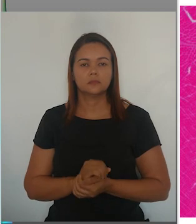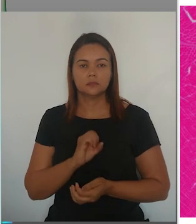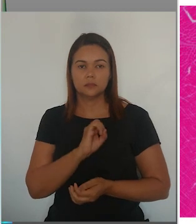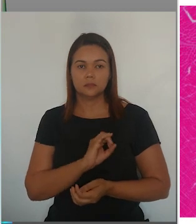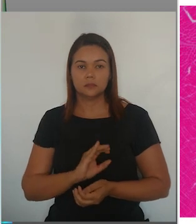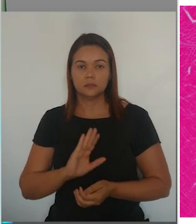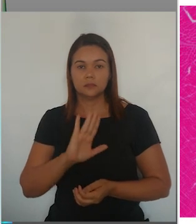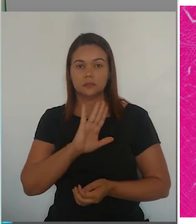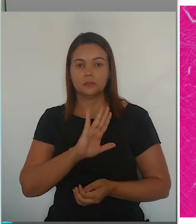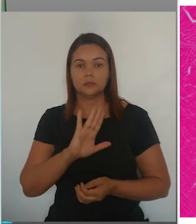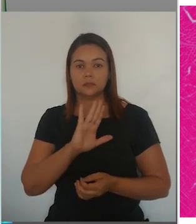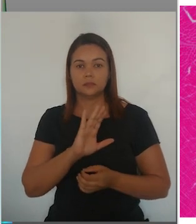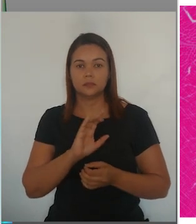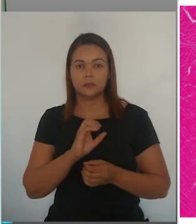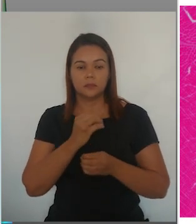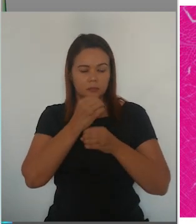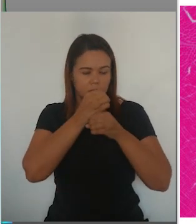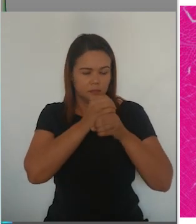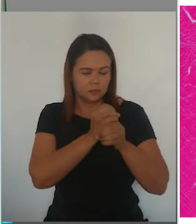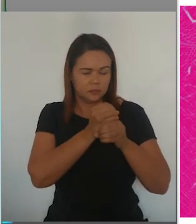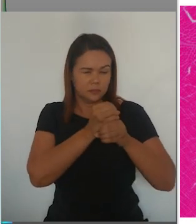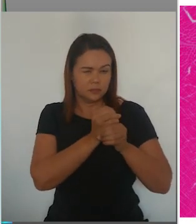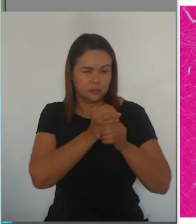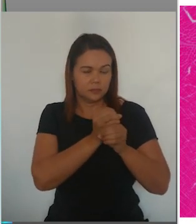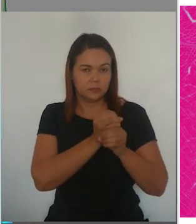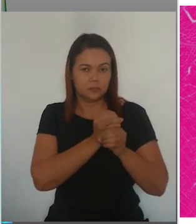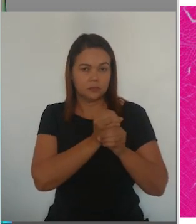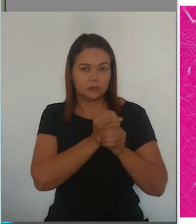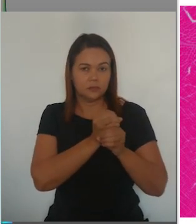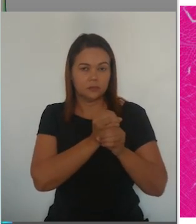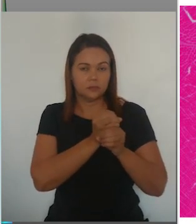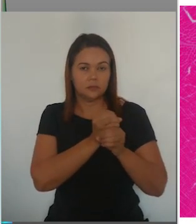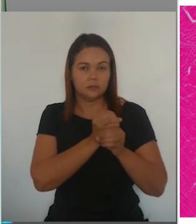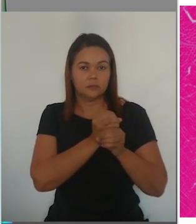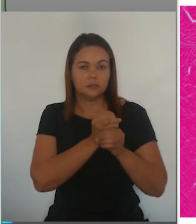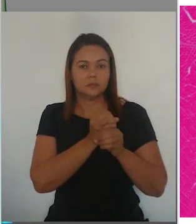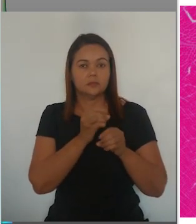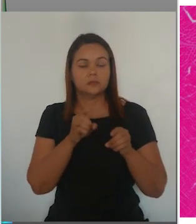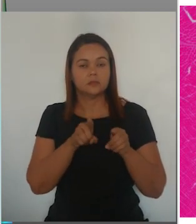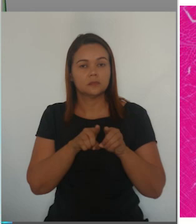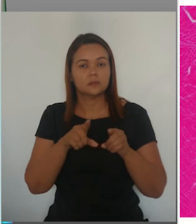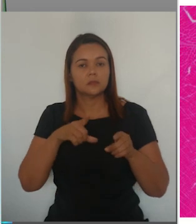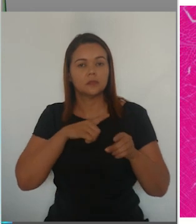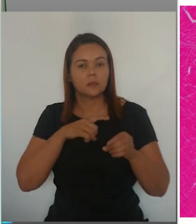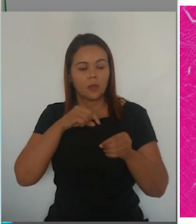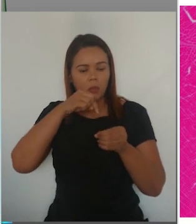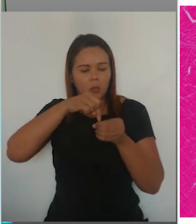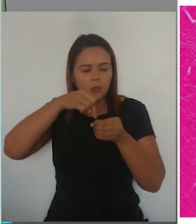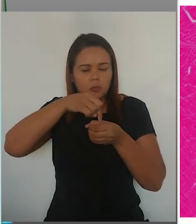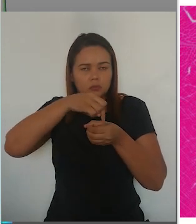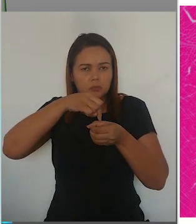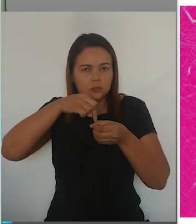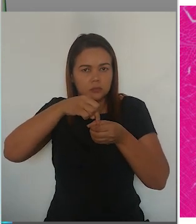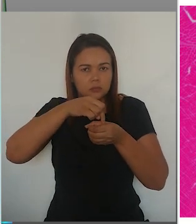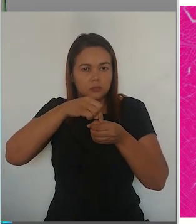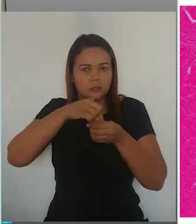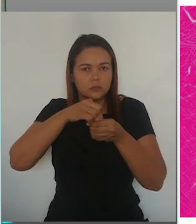A imagem de fotomicroscopia eletrônica demonstra o núcleo